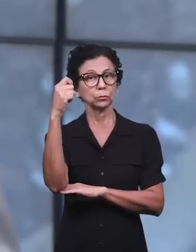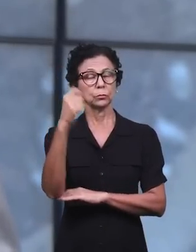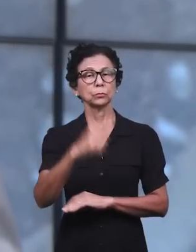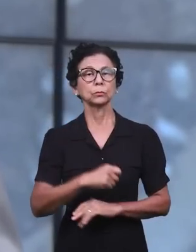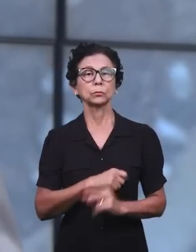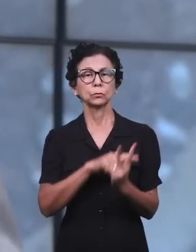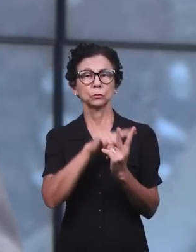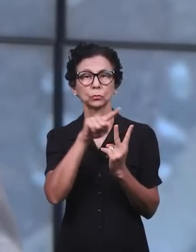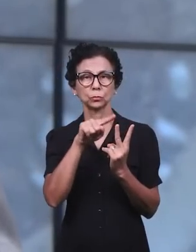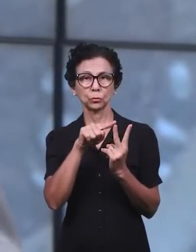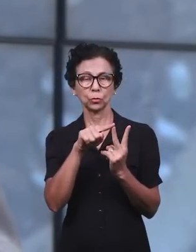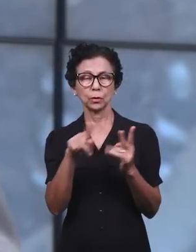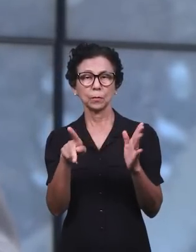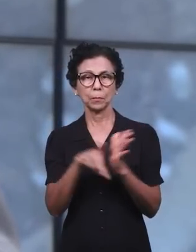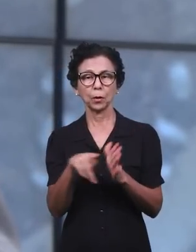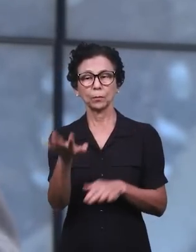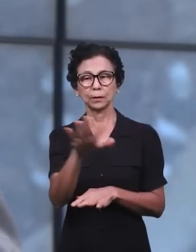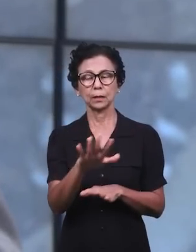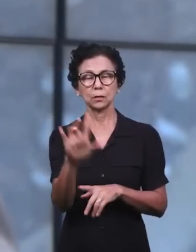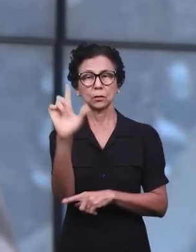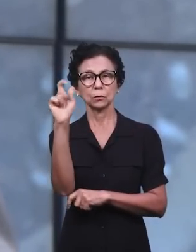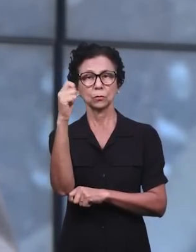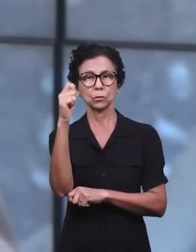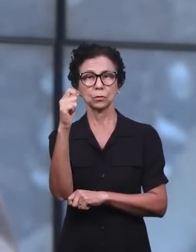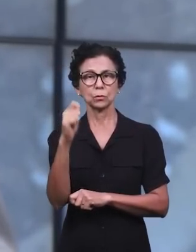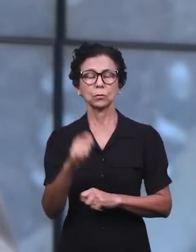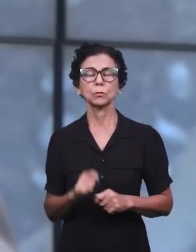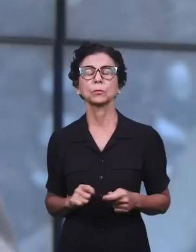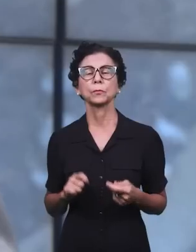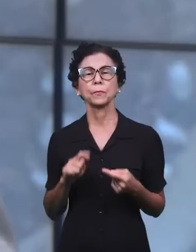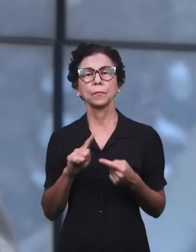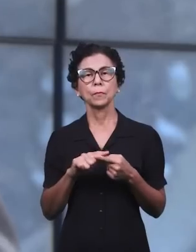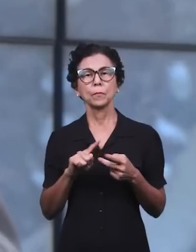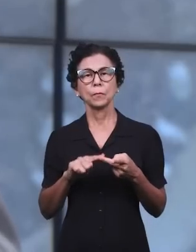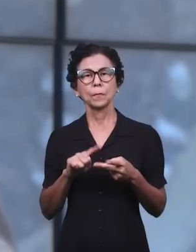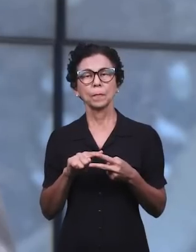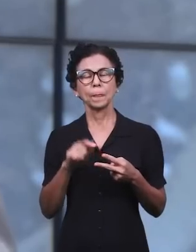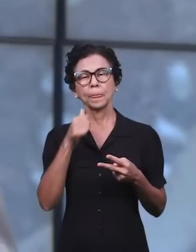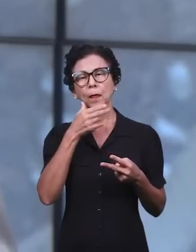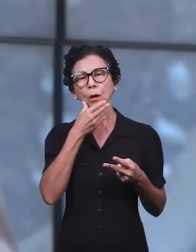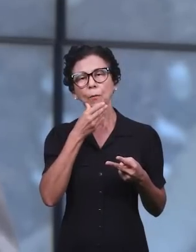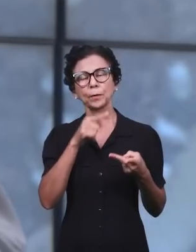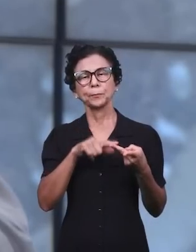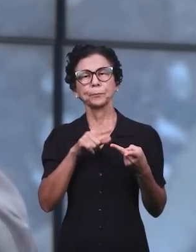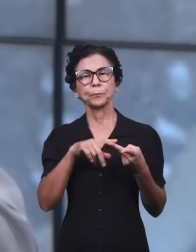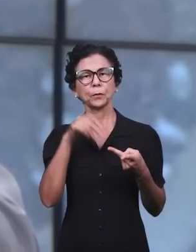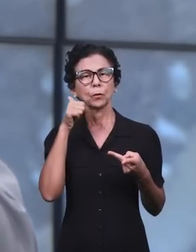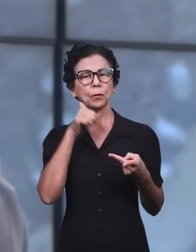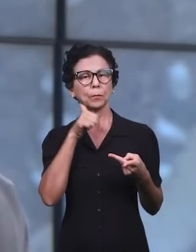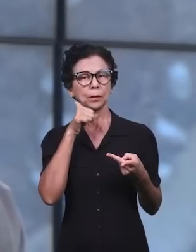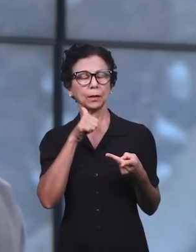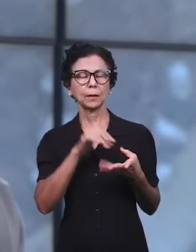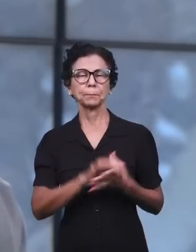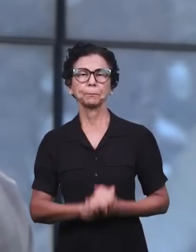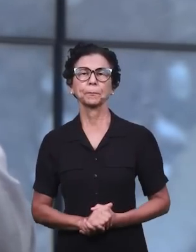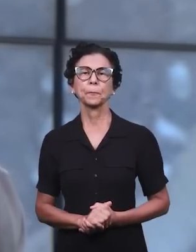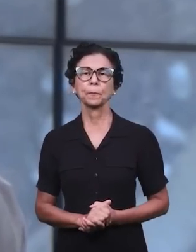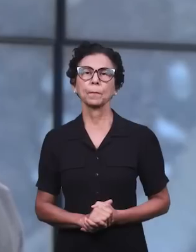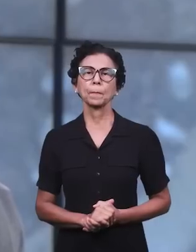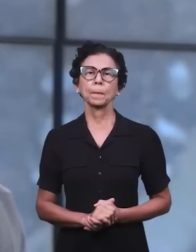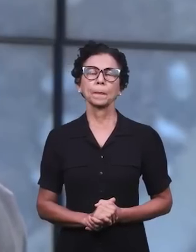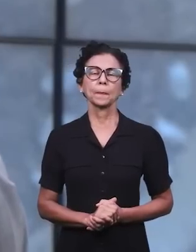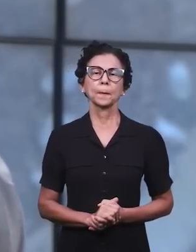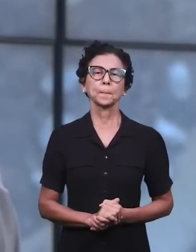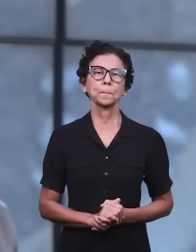do Sul. Nós temos o jovem Pedro Henrique e a jovem Maria Luísa, que um após o outro,